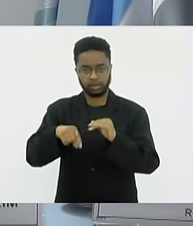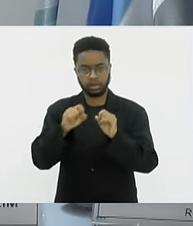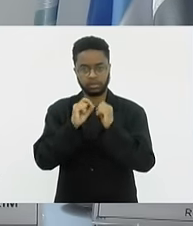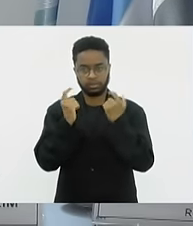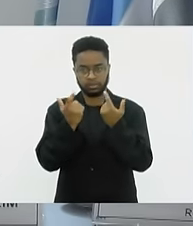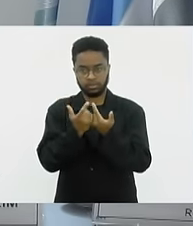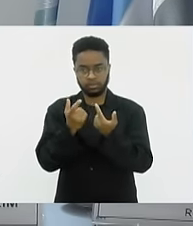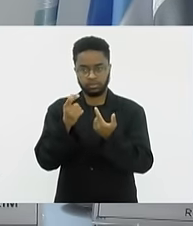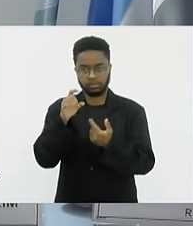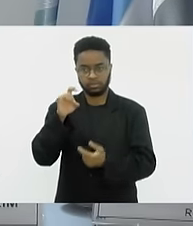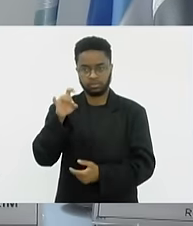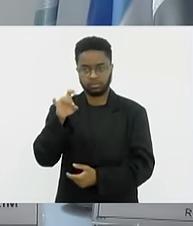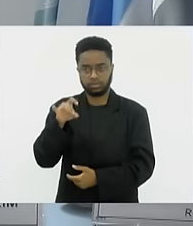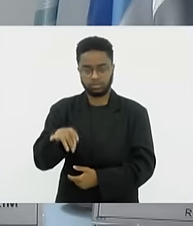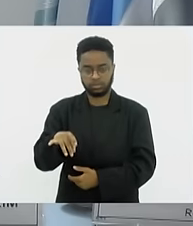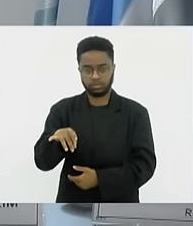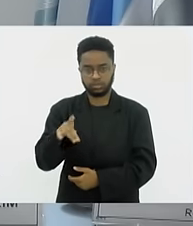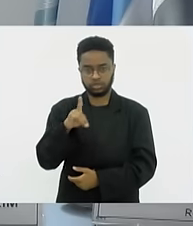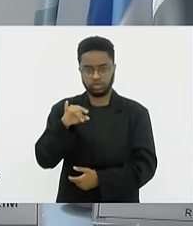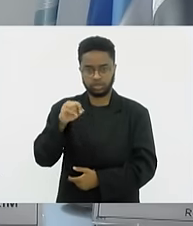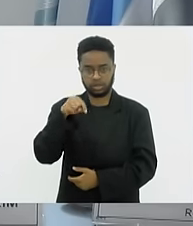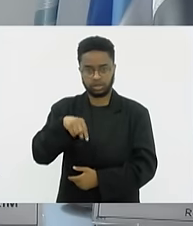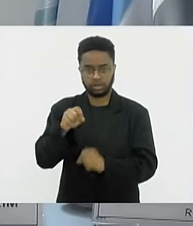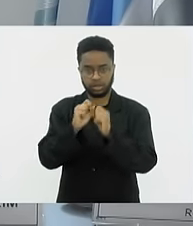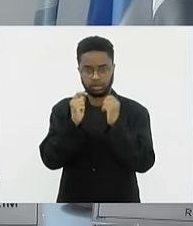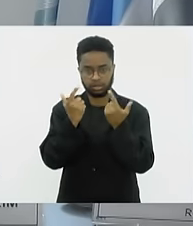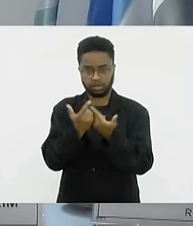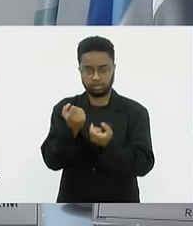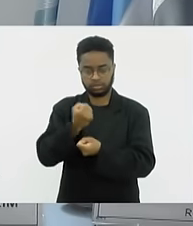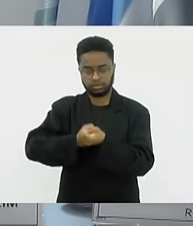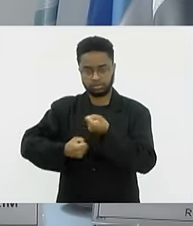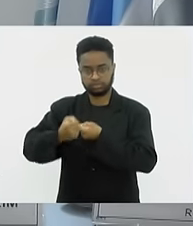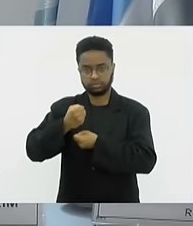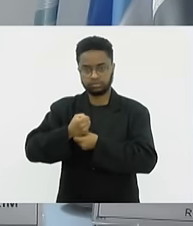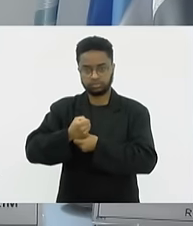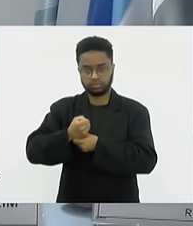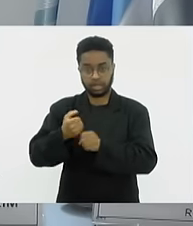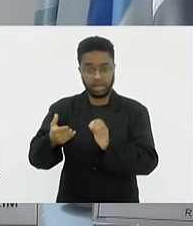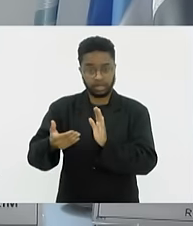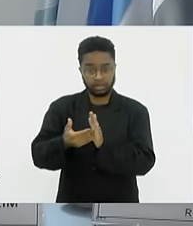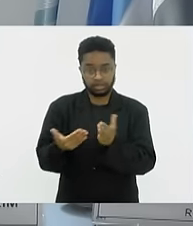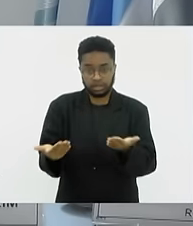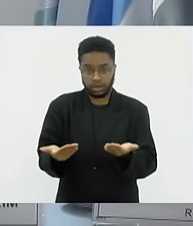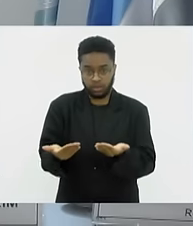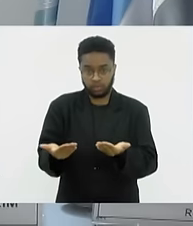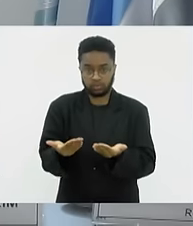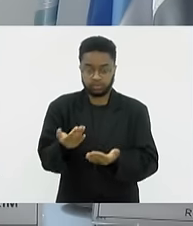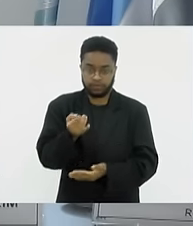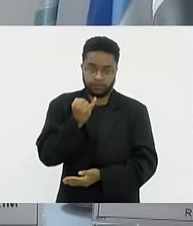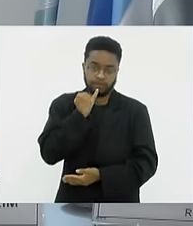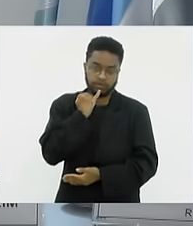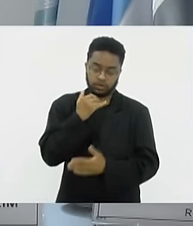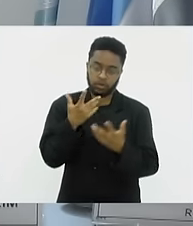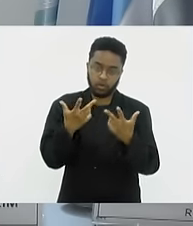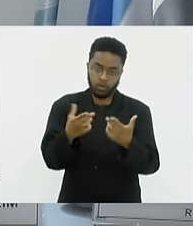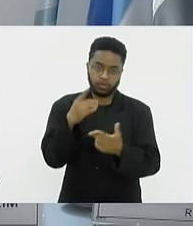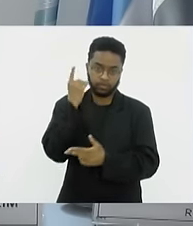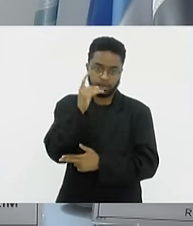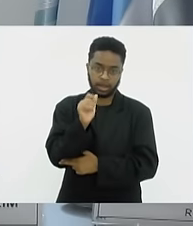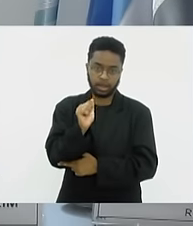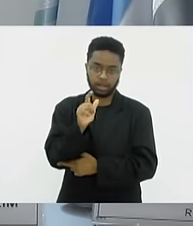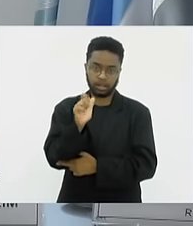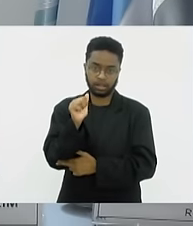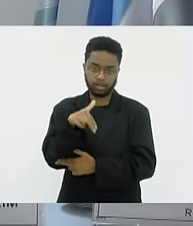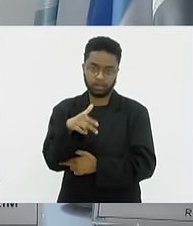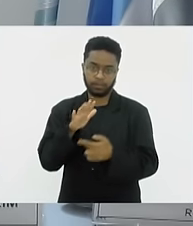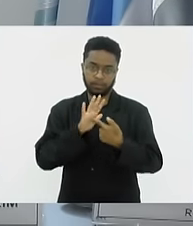sessão legislativa do ano passado, que até hoje, infelizmente, como bem disse o deputado Alan Lopes,